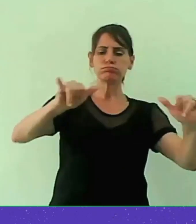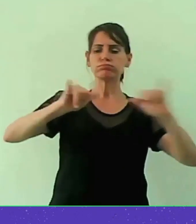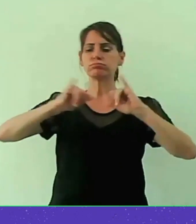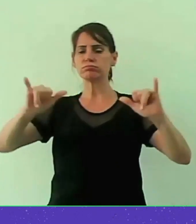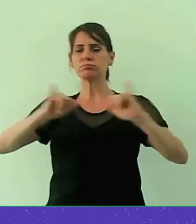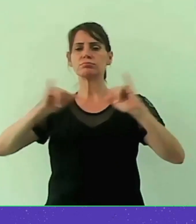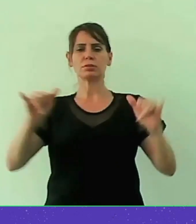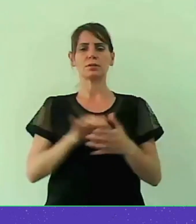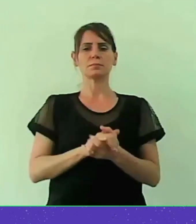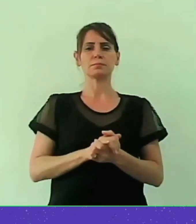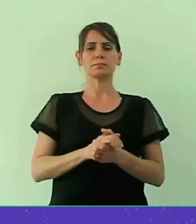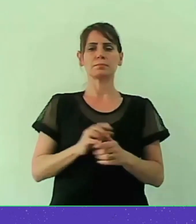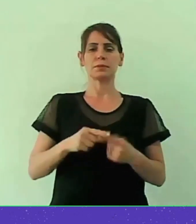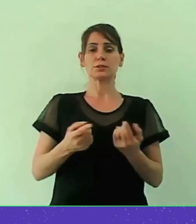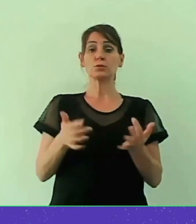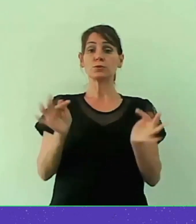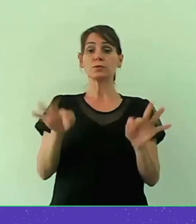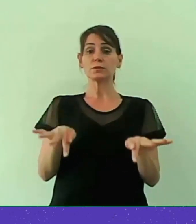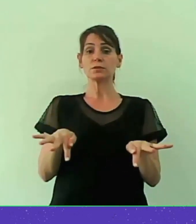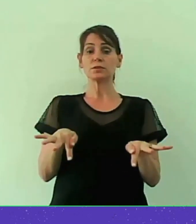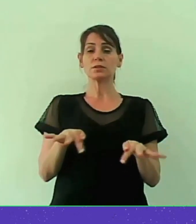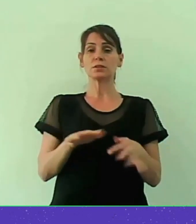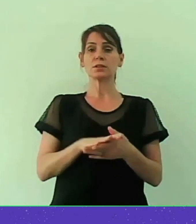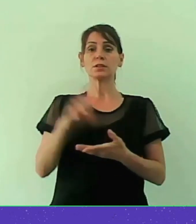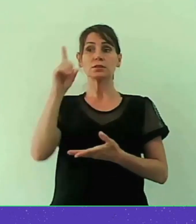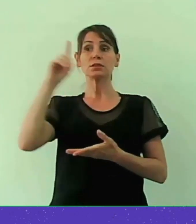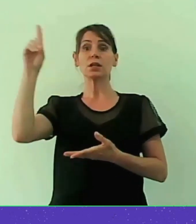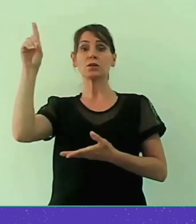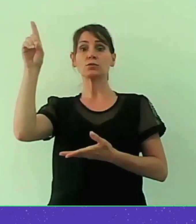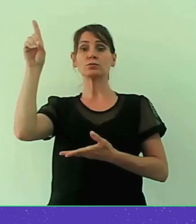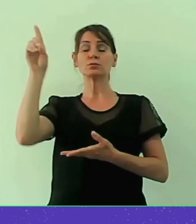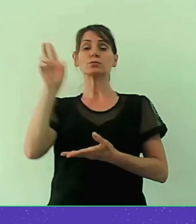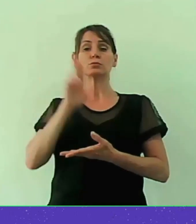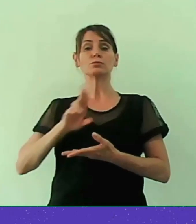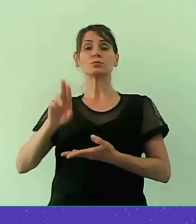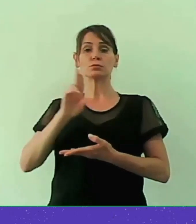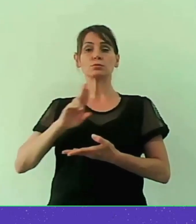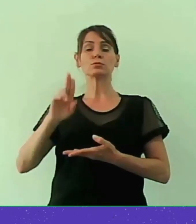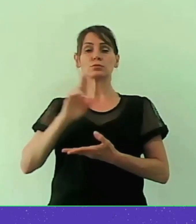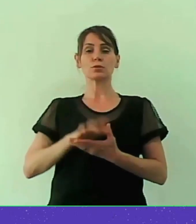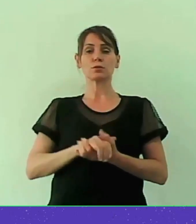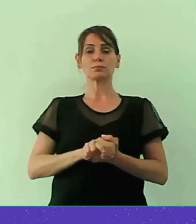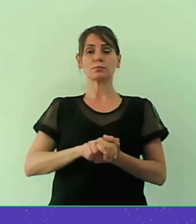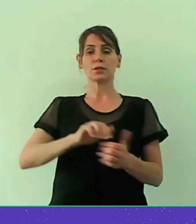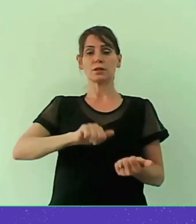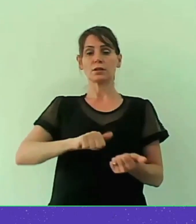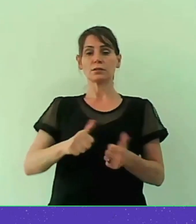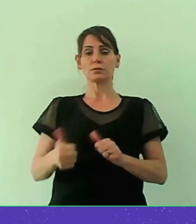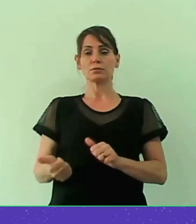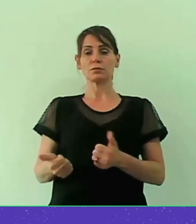E finalmente Deus o usou para batizar Jesus.